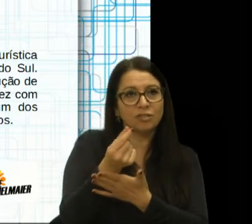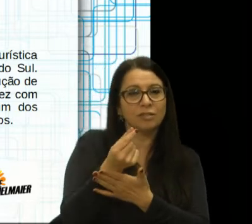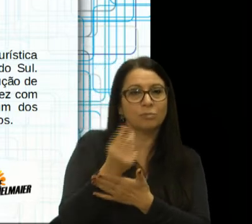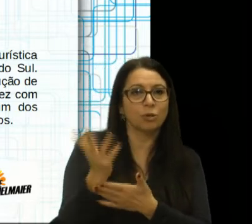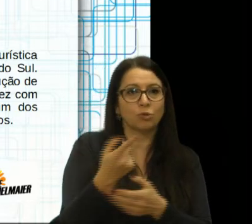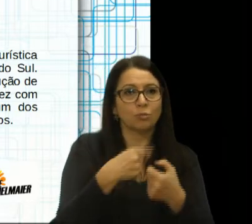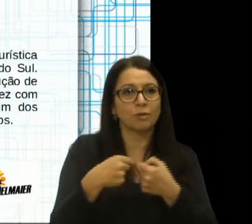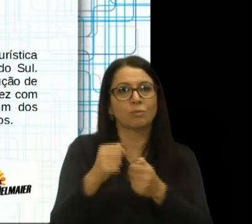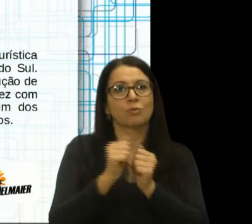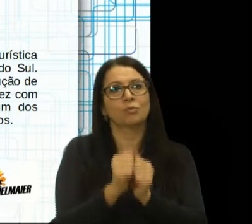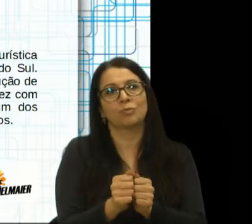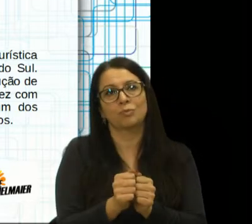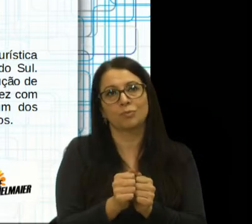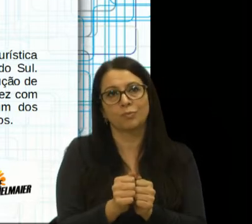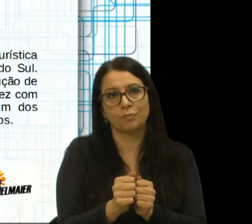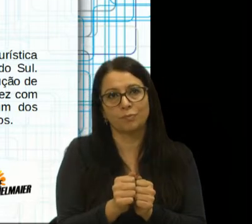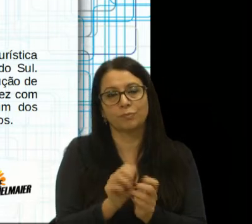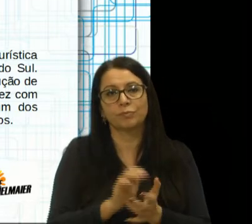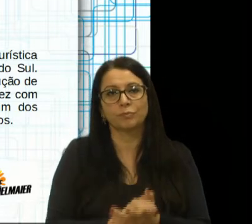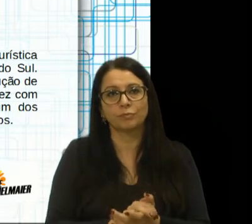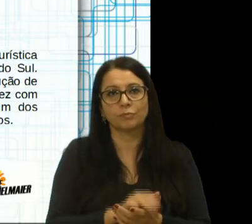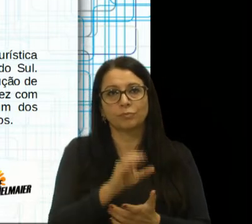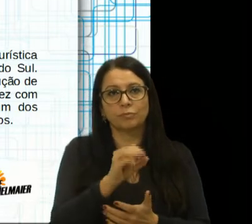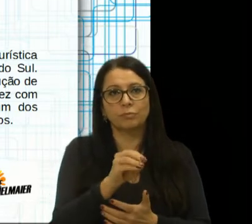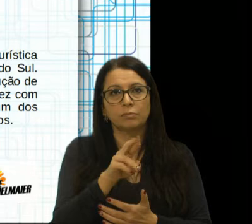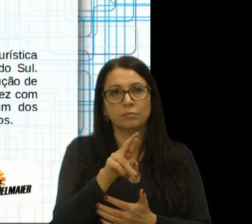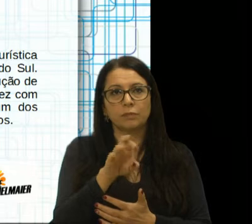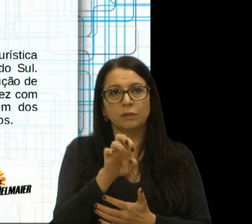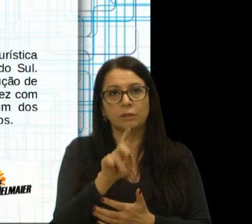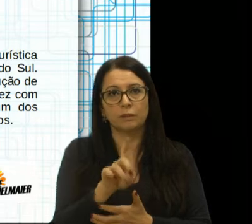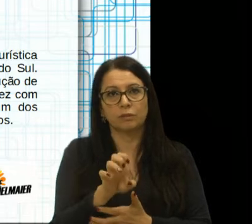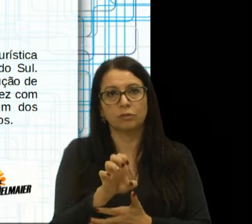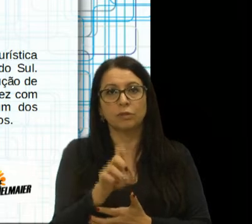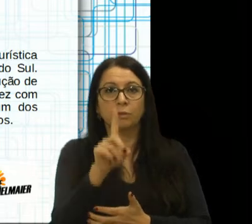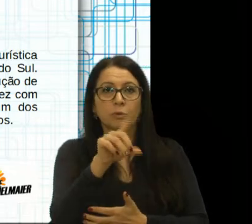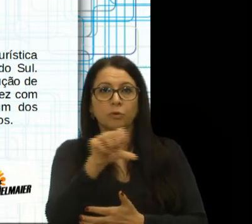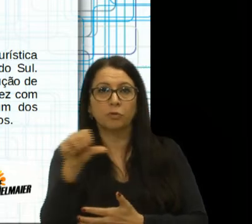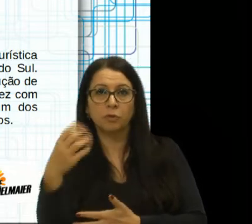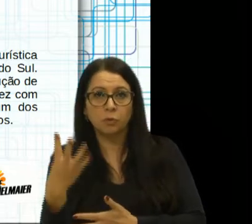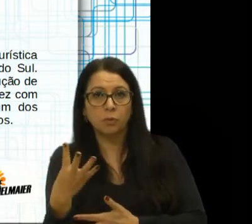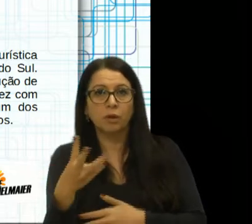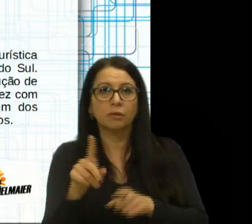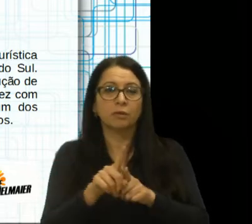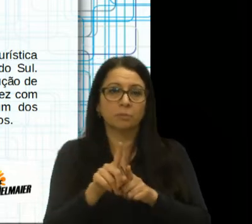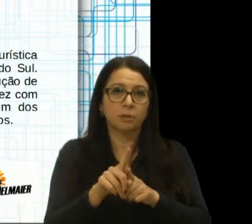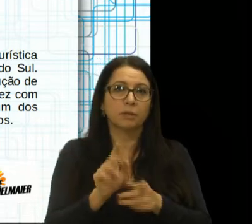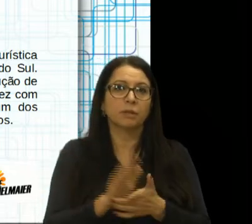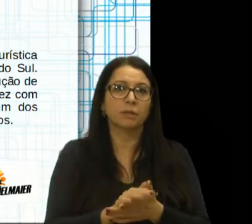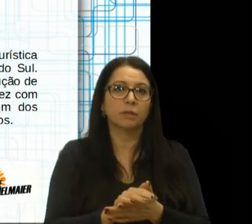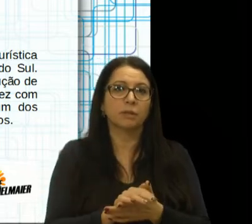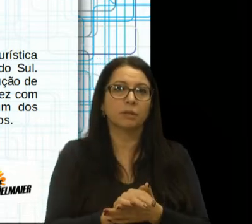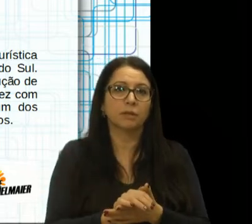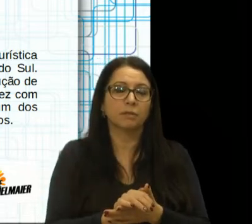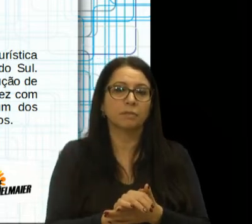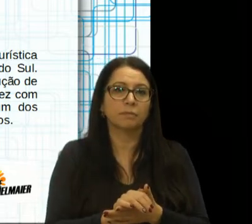juntos. Né? O Cored, em 94, o vereador Eloy falou da UNE